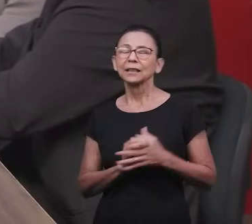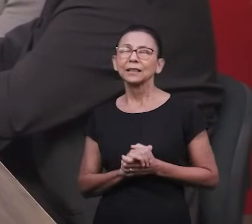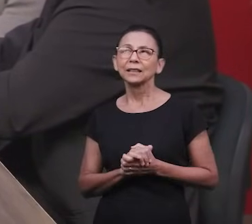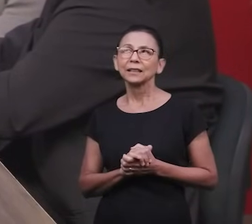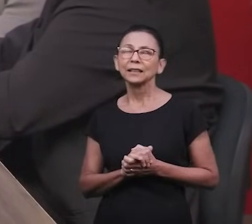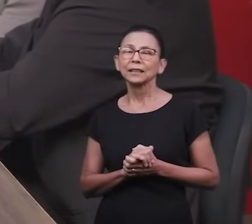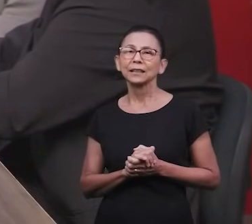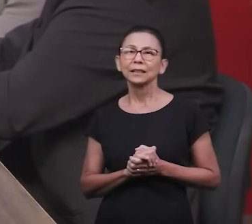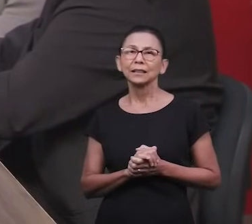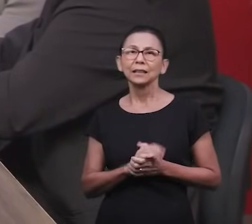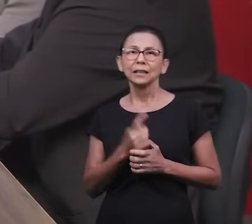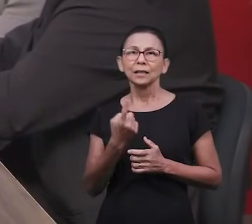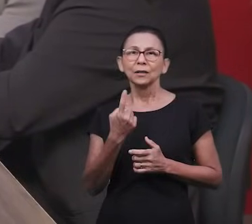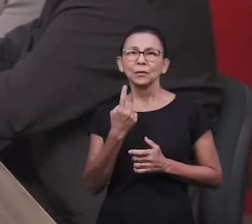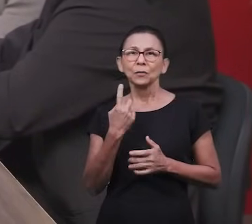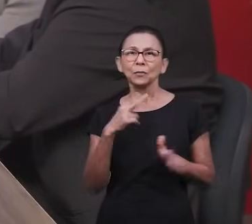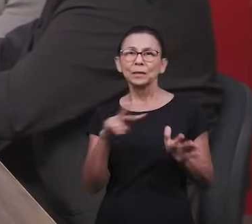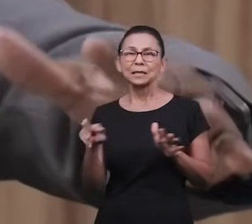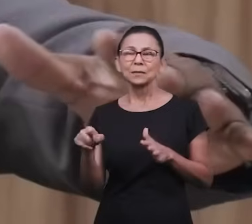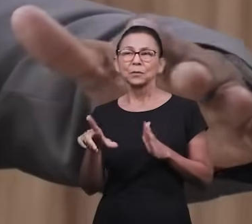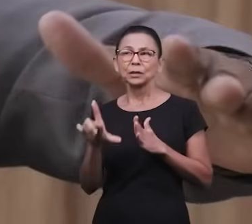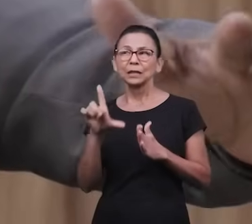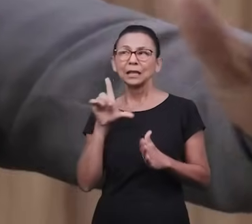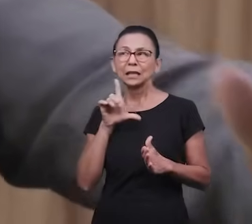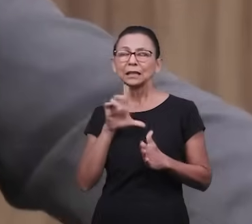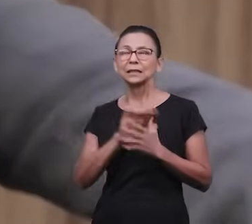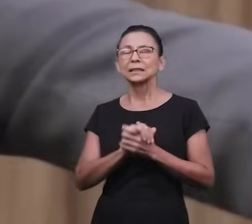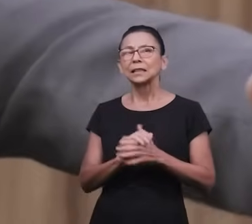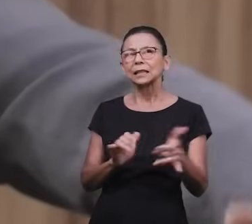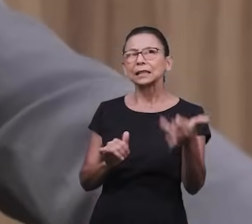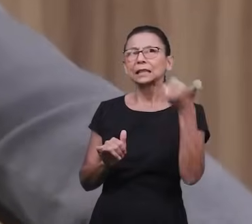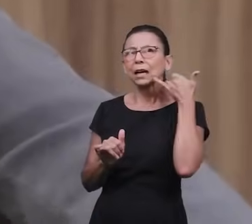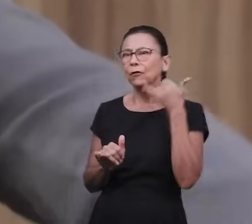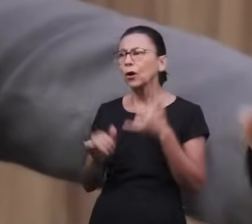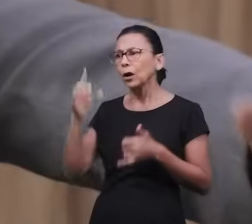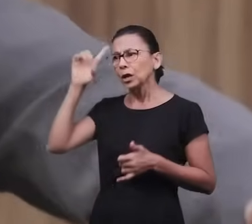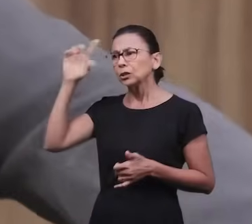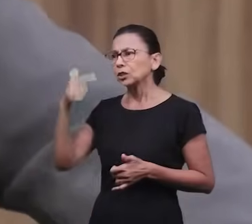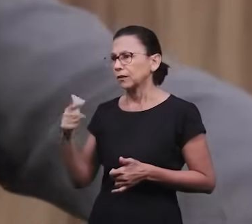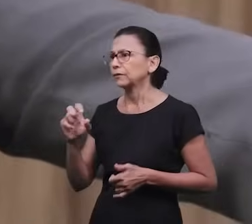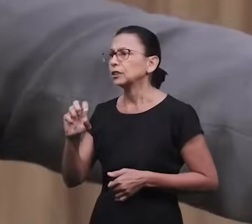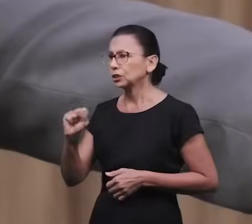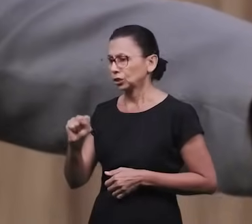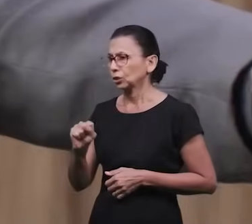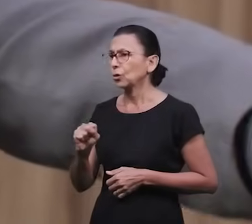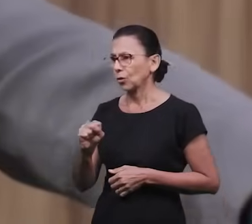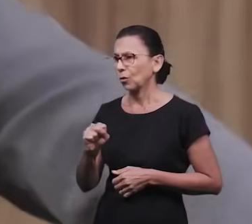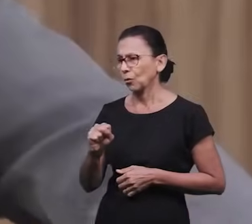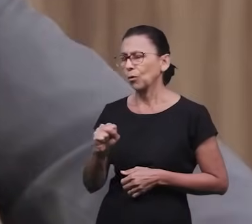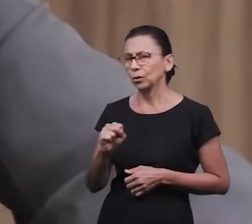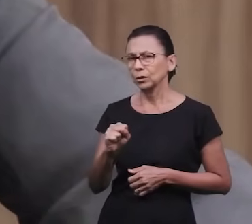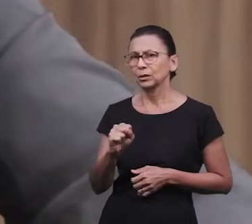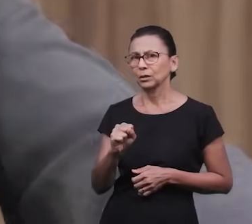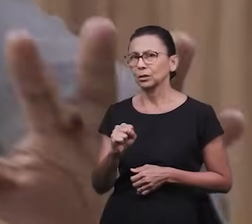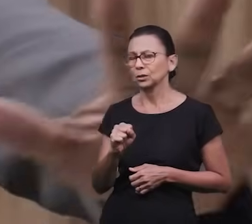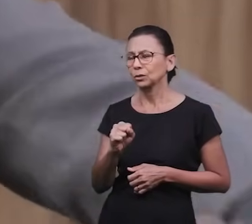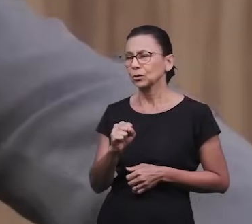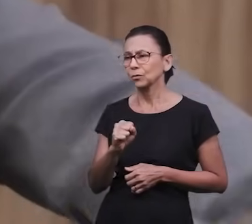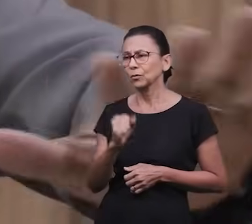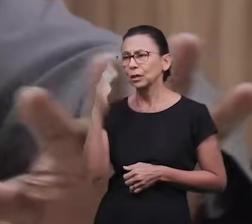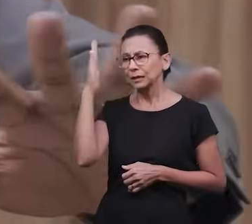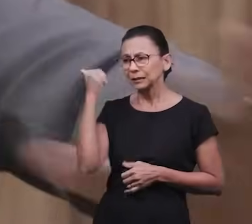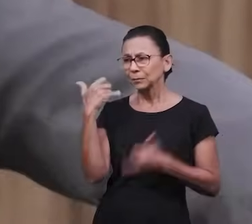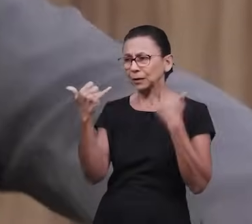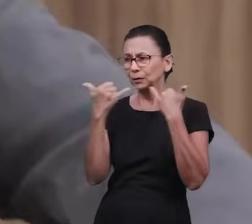ela ligava a semana anterior, né? Falava, não, porque dia 28 vai sair a perícia. E eu estou confiante que o juiz vai decretar, já está na